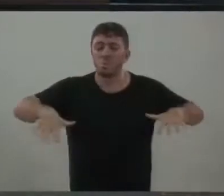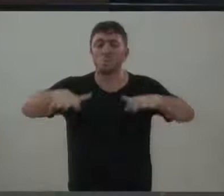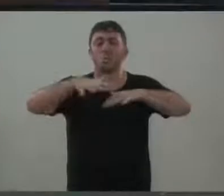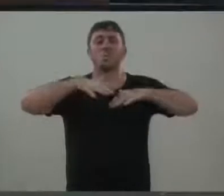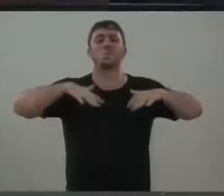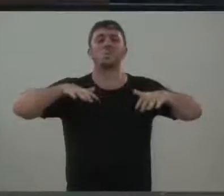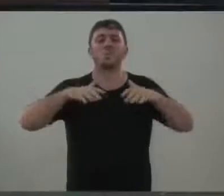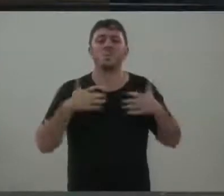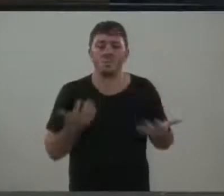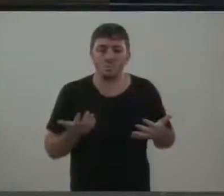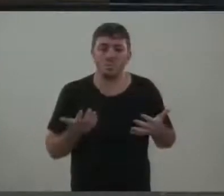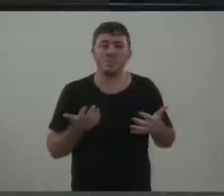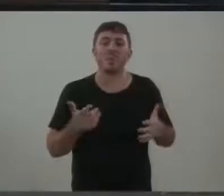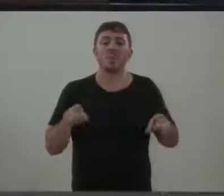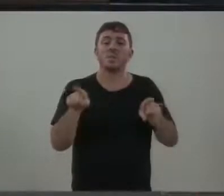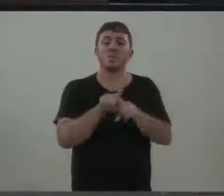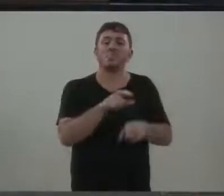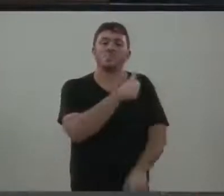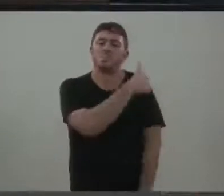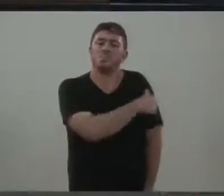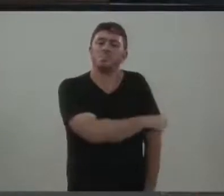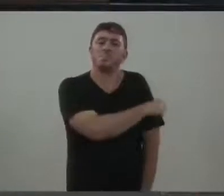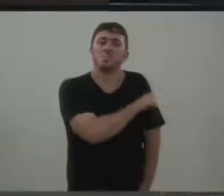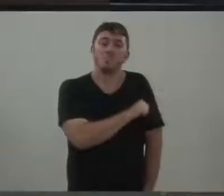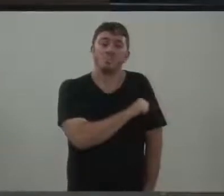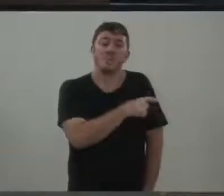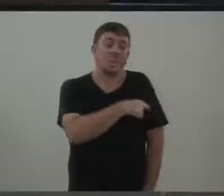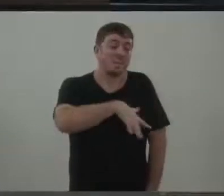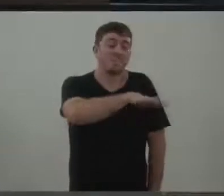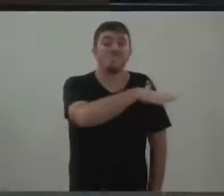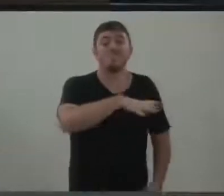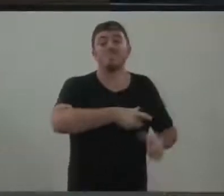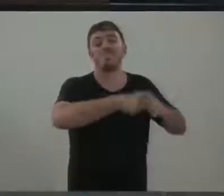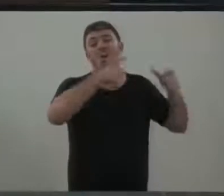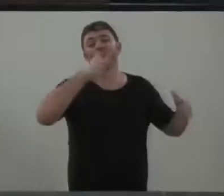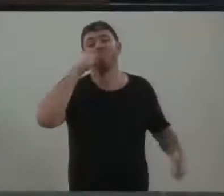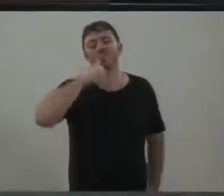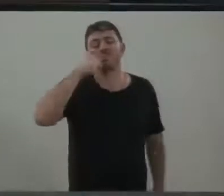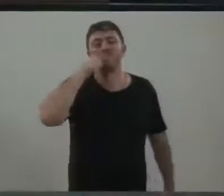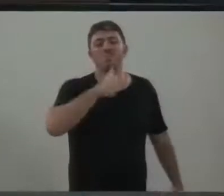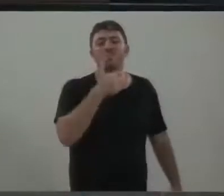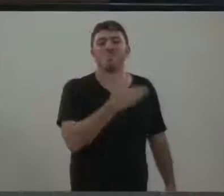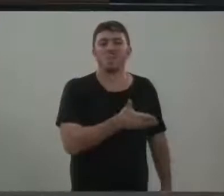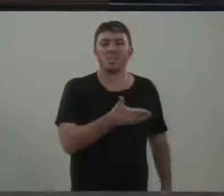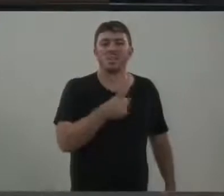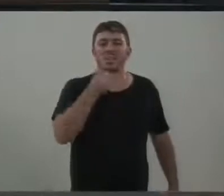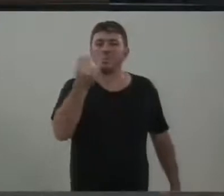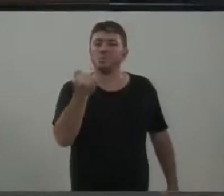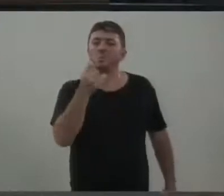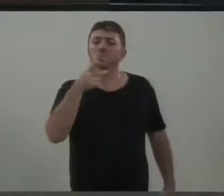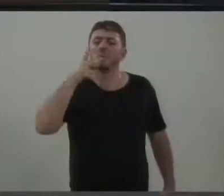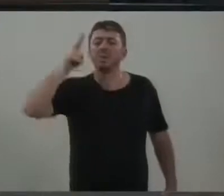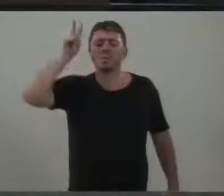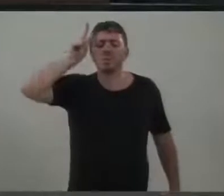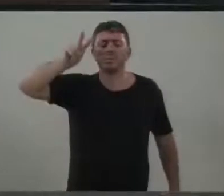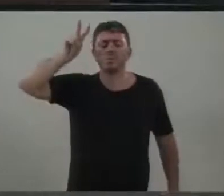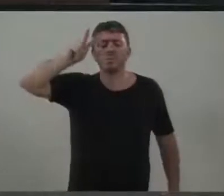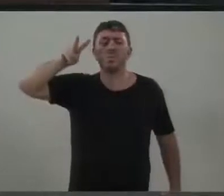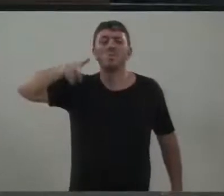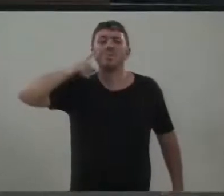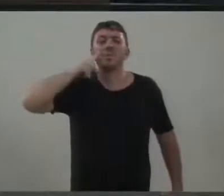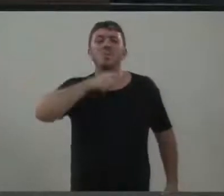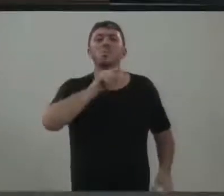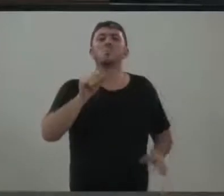e também das enfermeiras são mulheres, né? Por isso que a importância de você remeter a história para ver o que realmente eles